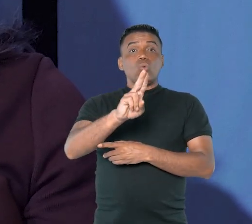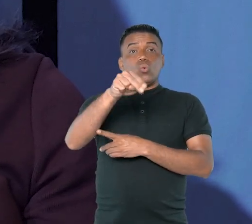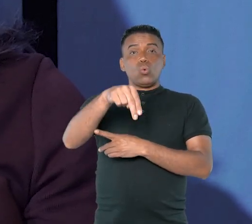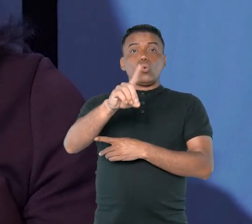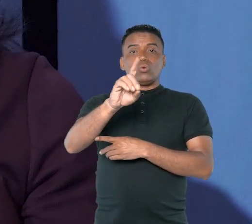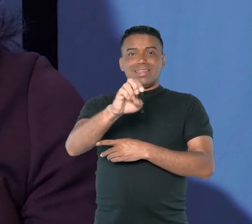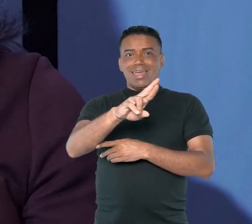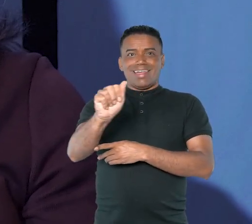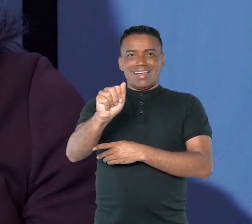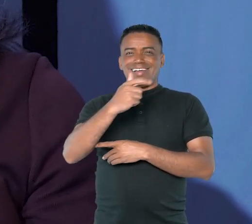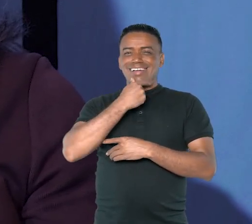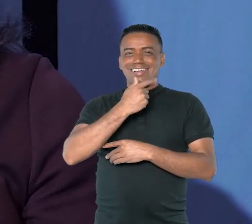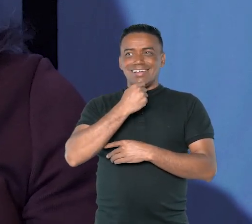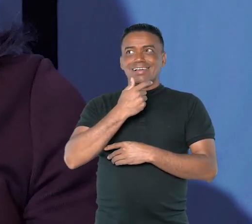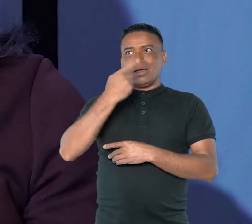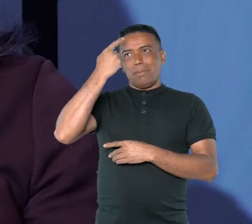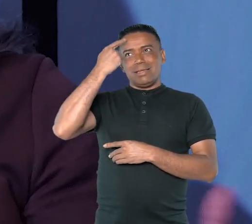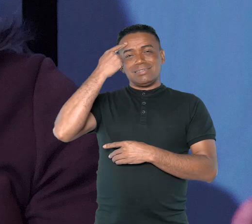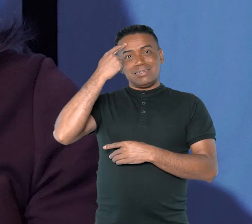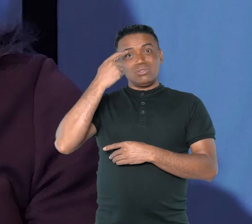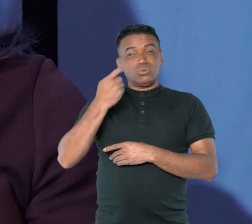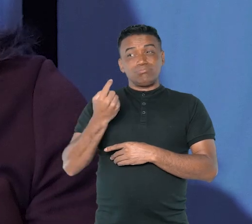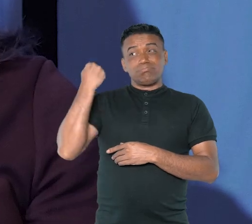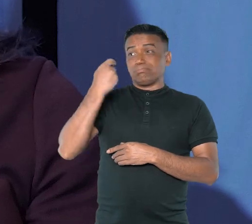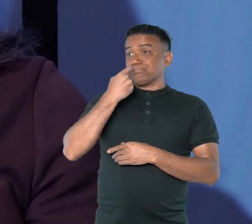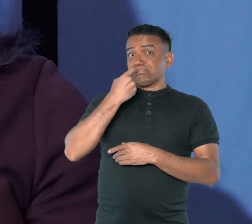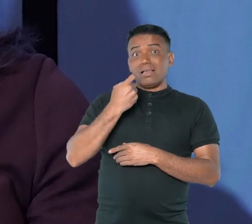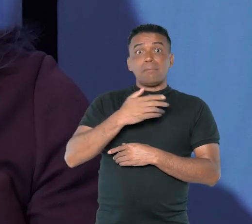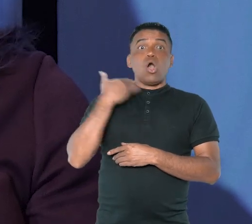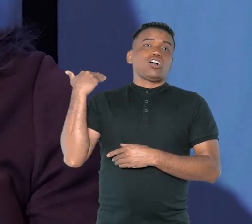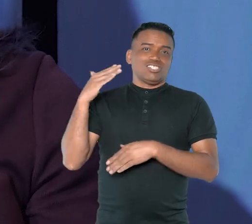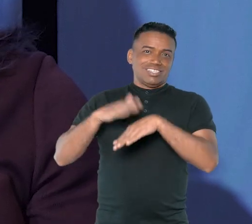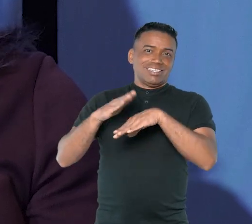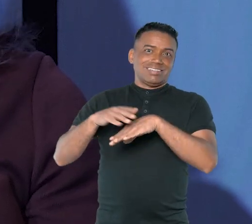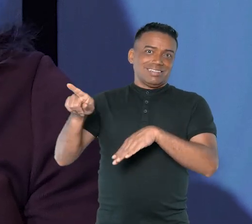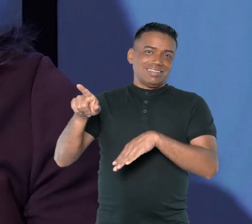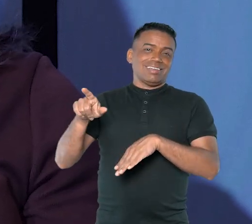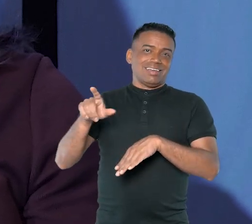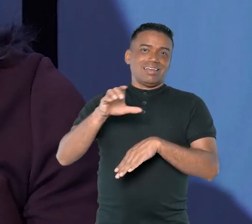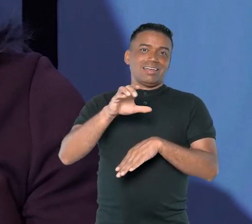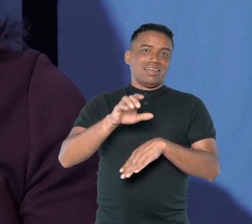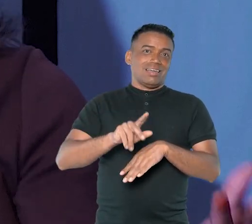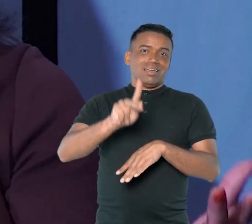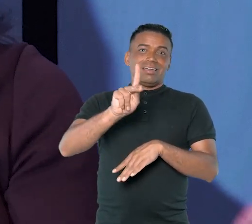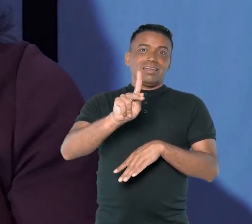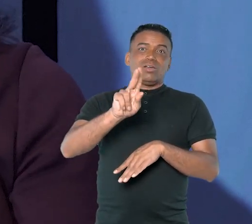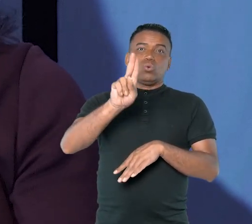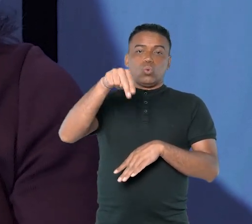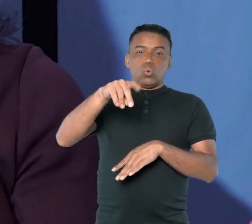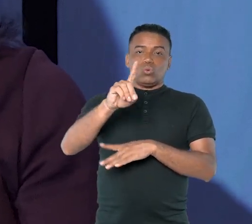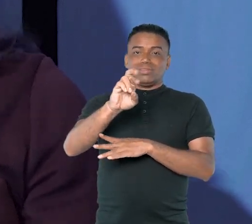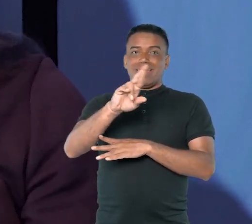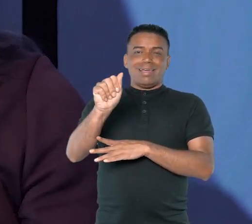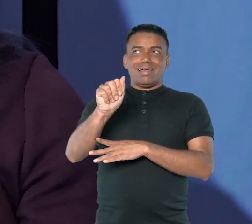Eu estava pensando recentemente na morte dele, né, quando da morte dele, eu estava pensando na importância que A